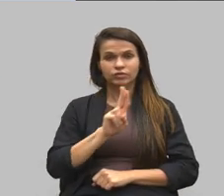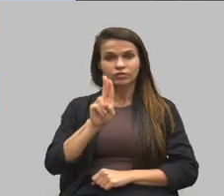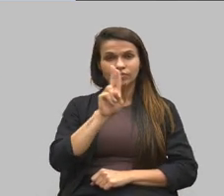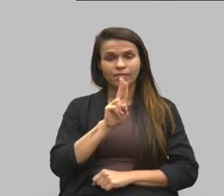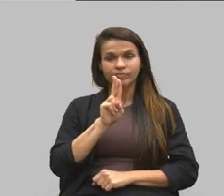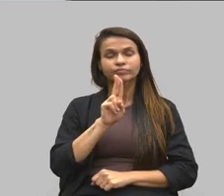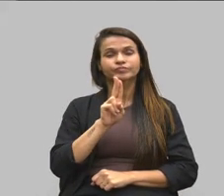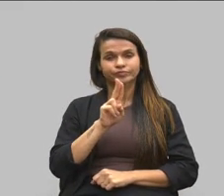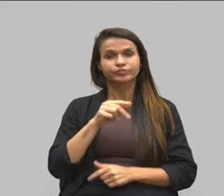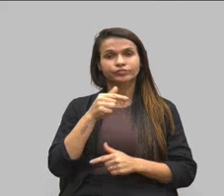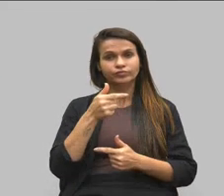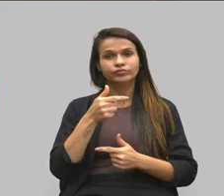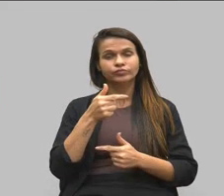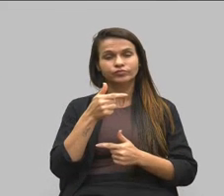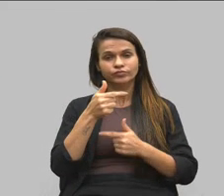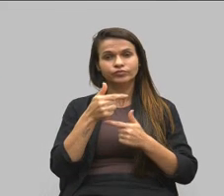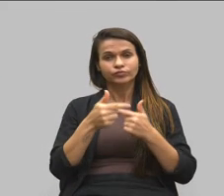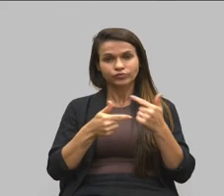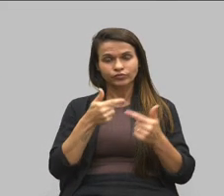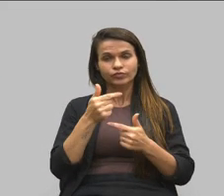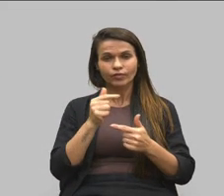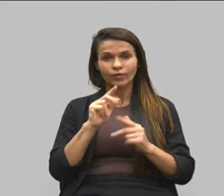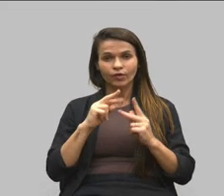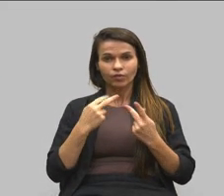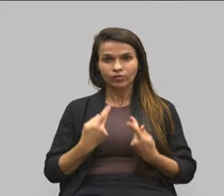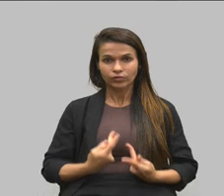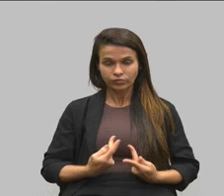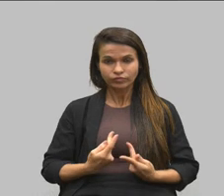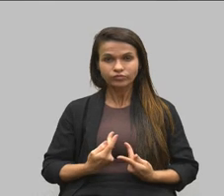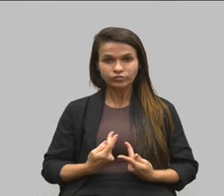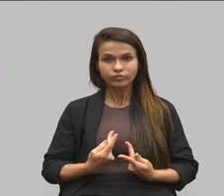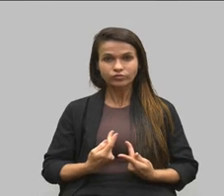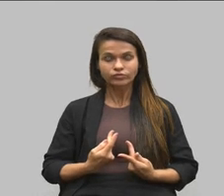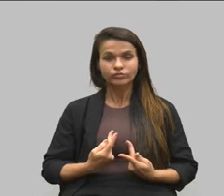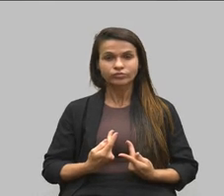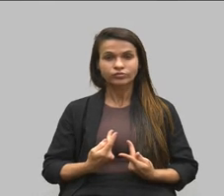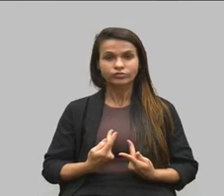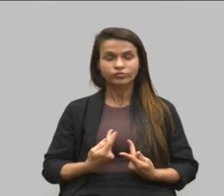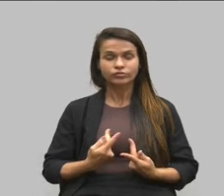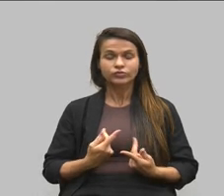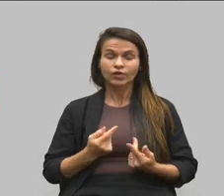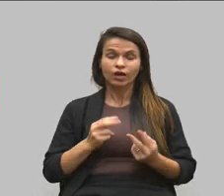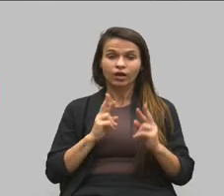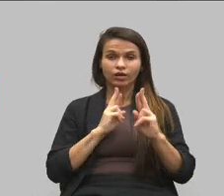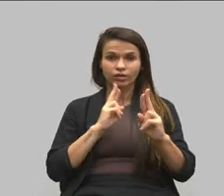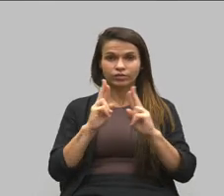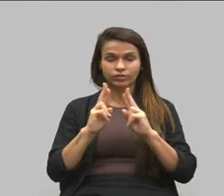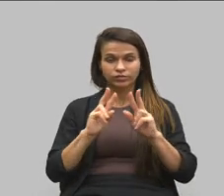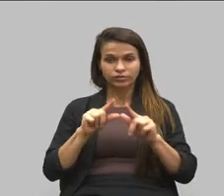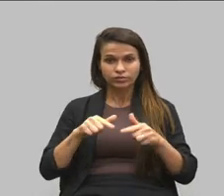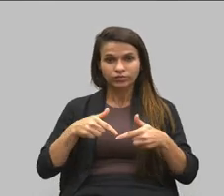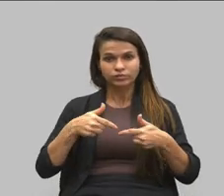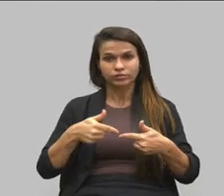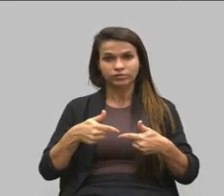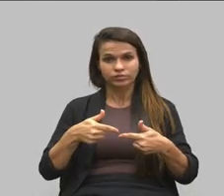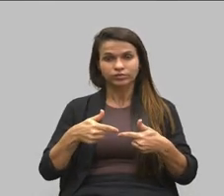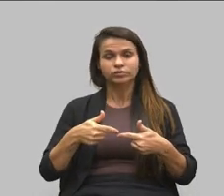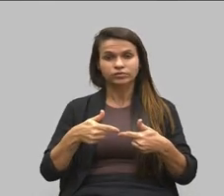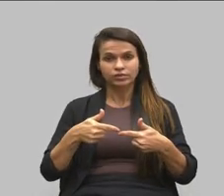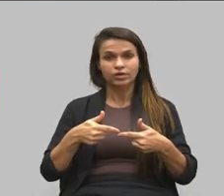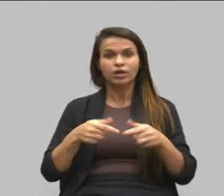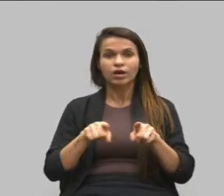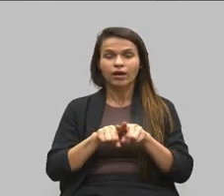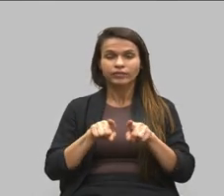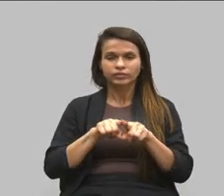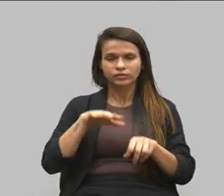atividades humanas tanto como meio de intervir quanto o seu fim em relação à atuação a teop per passa pelos Campos de